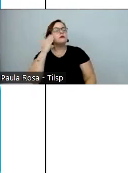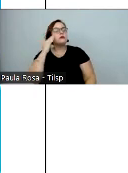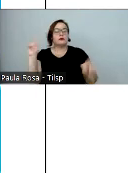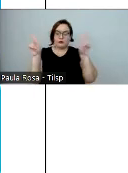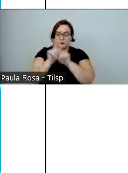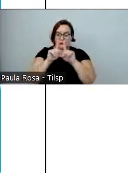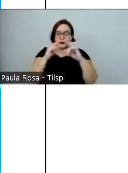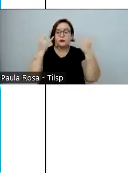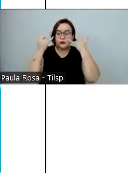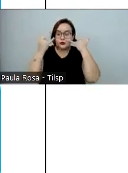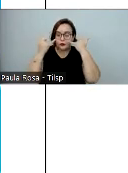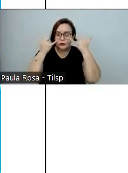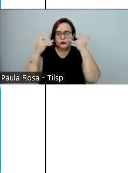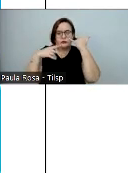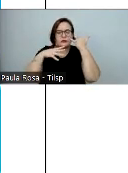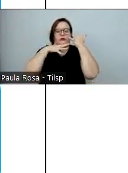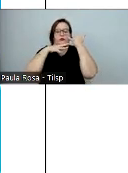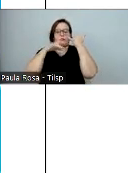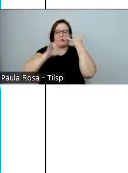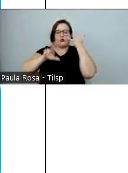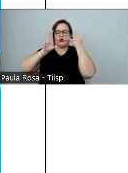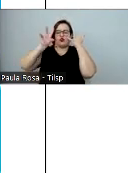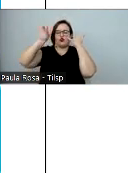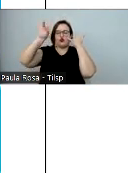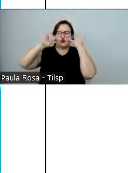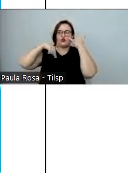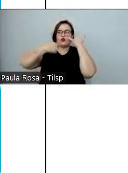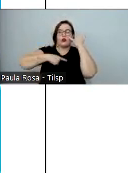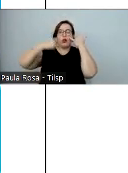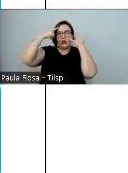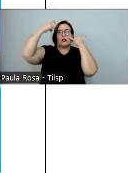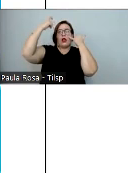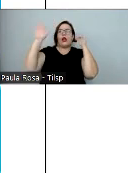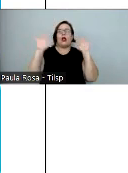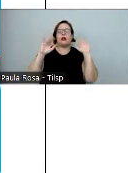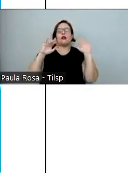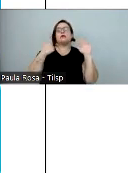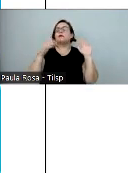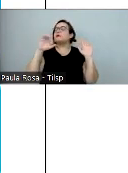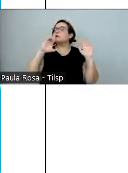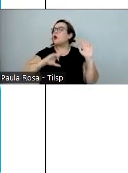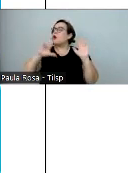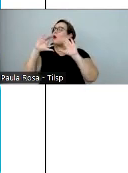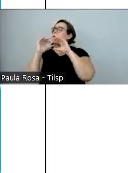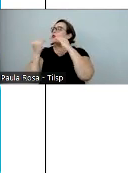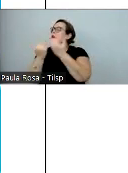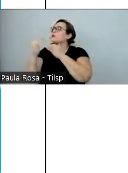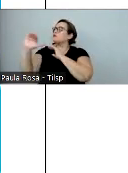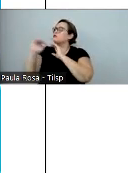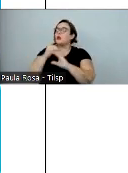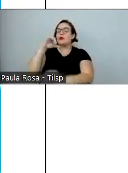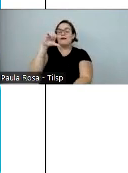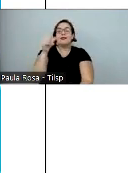dados né obviamente isso não saiu das nossas próprias ideias nós recebemos das respostas que nós recebemos de comitês 96%